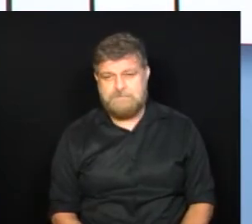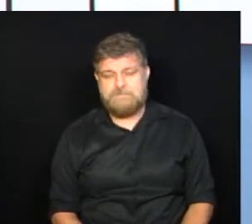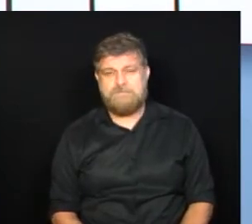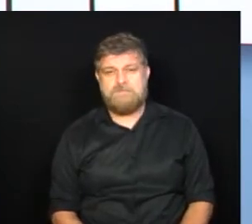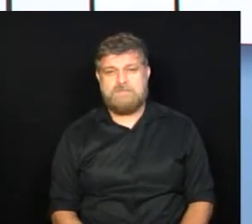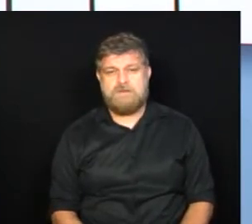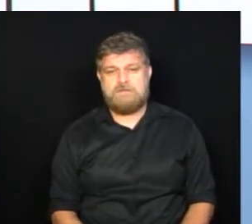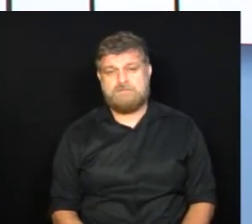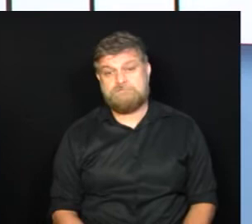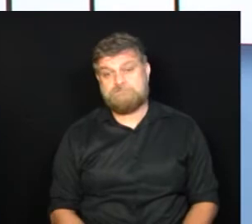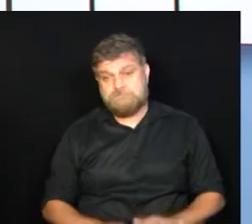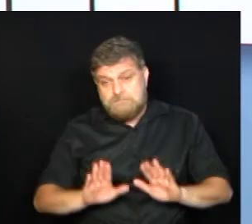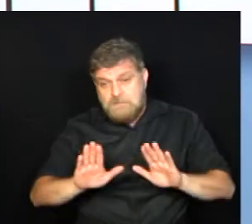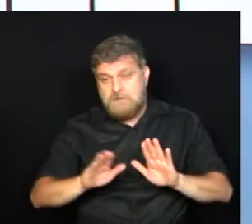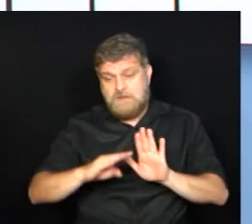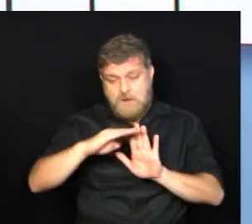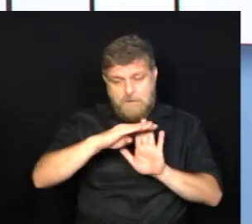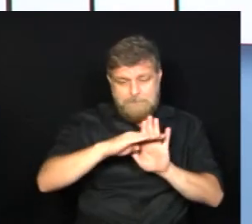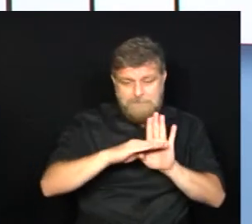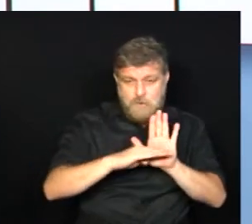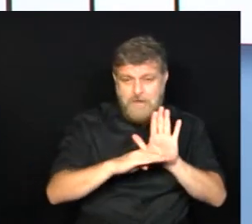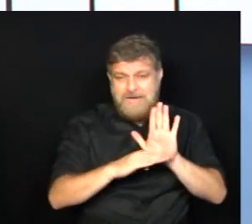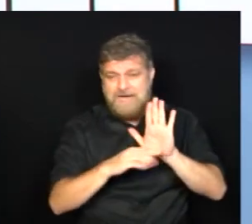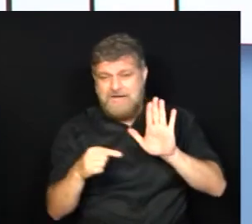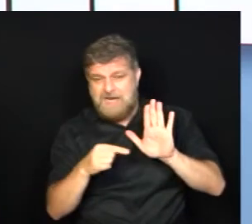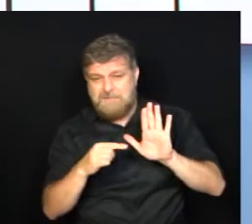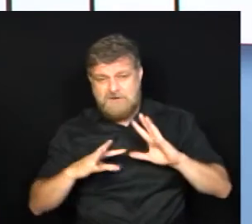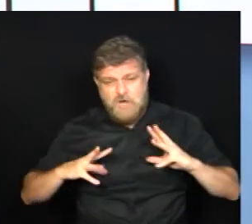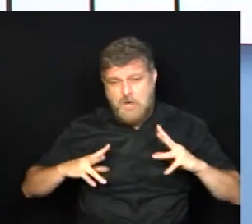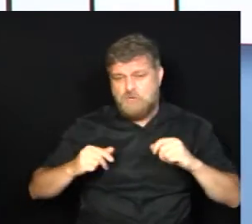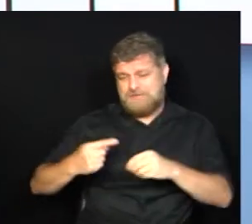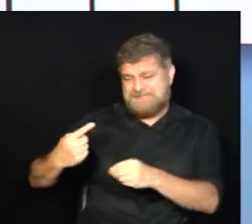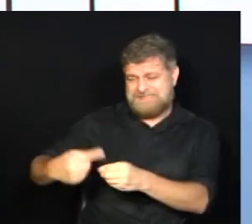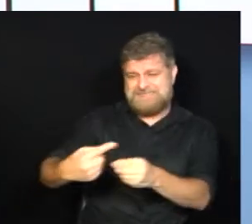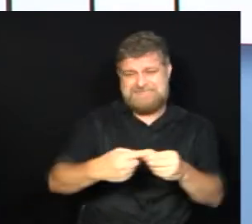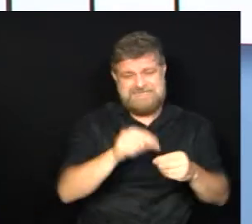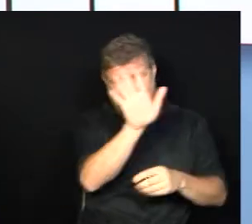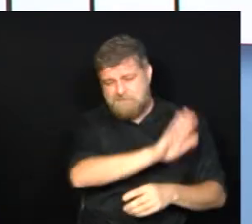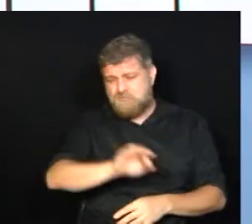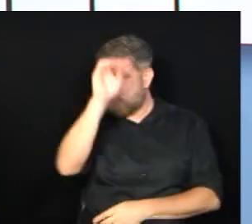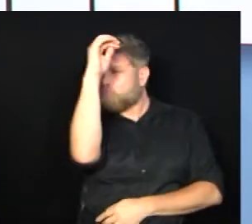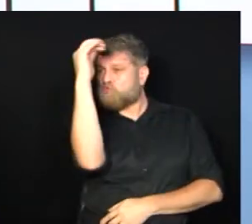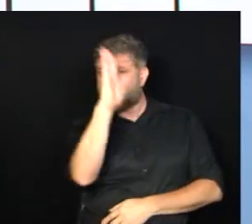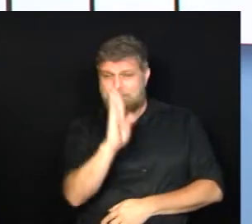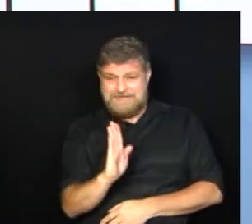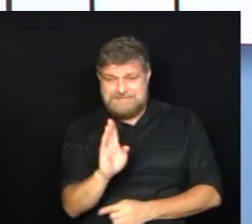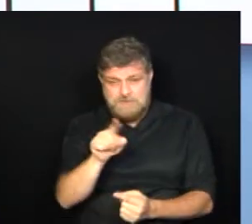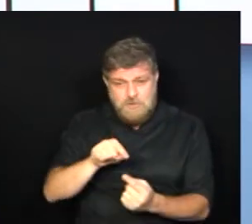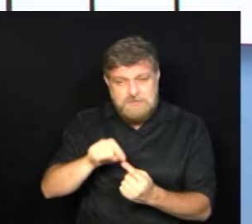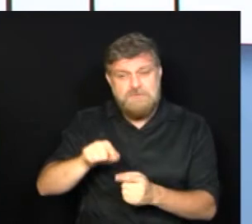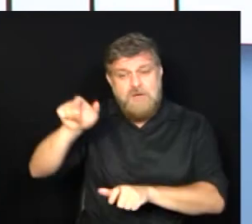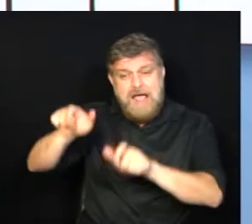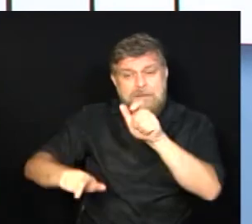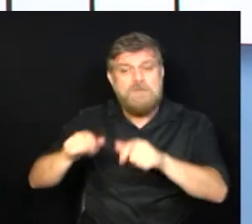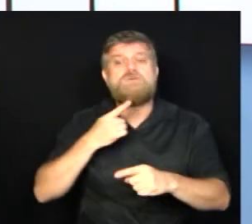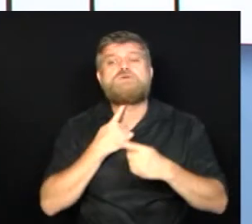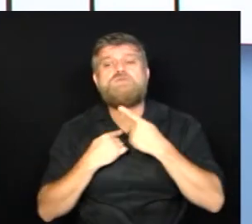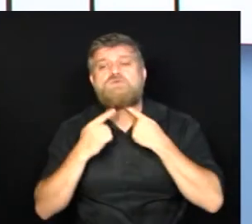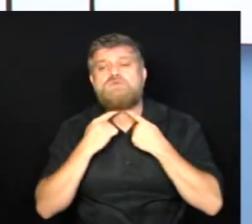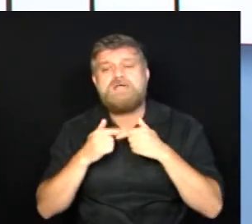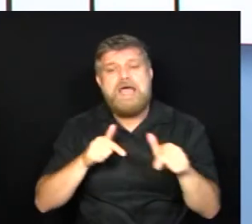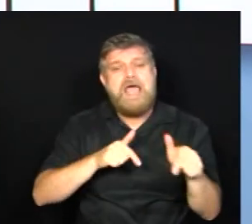inscricão.cgedh@mdh.gov.br. É um plano, um programa para todas as cidades brasileiras, para as pessoas que queiram